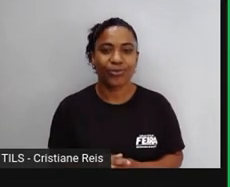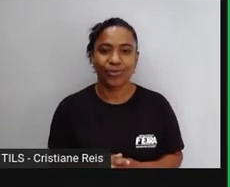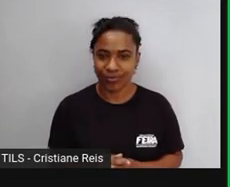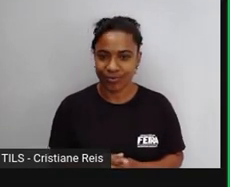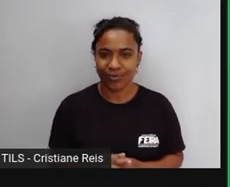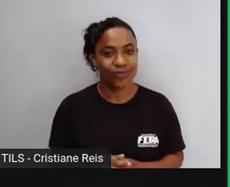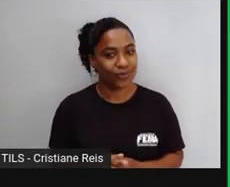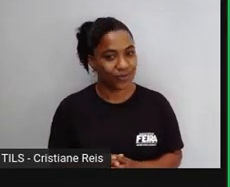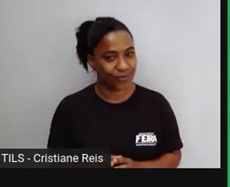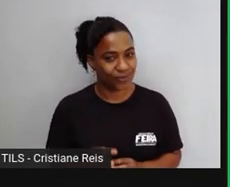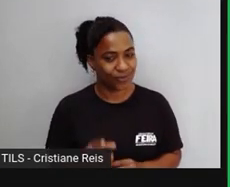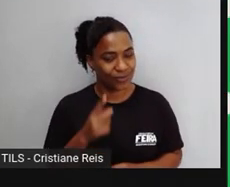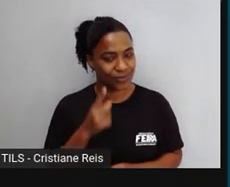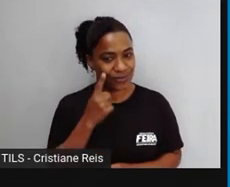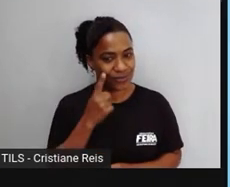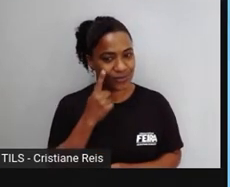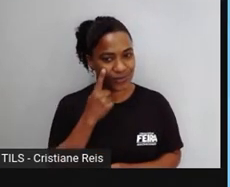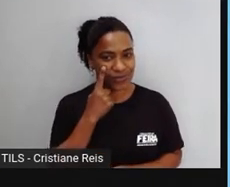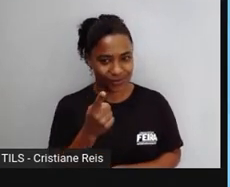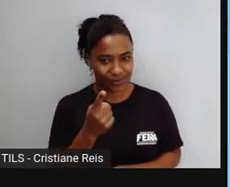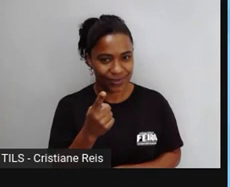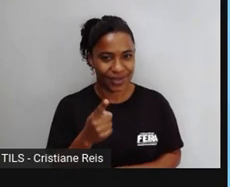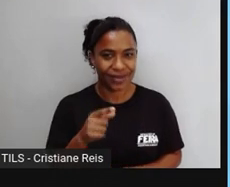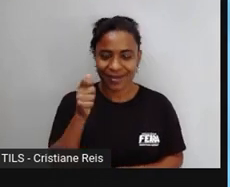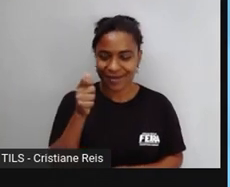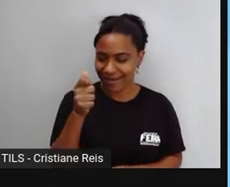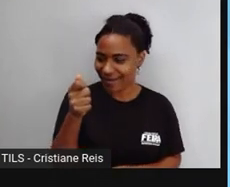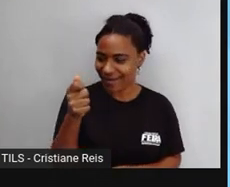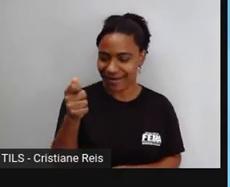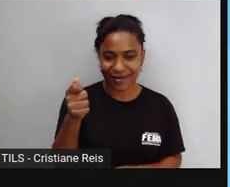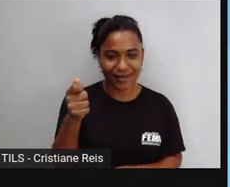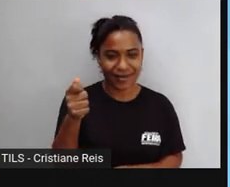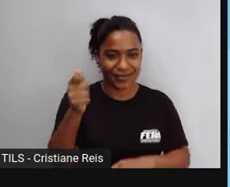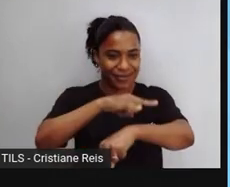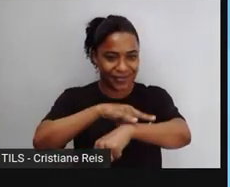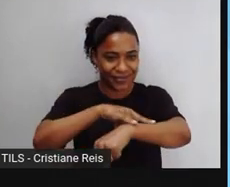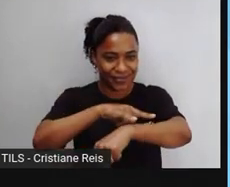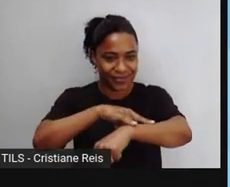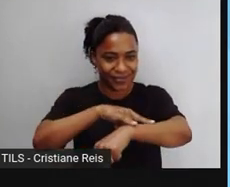Bathroom or bedroom? Bathroom. Banheiro.